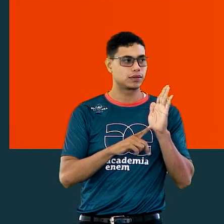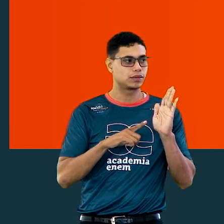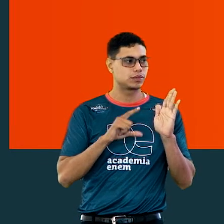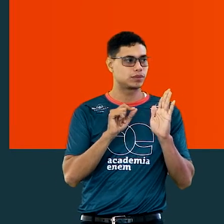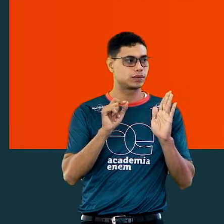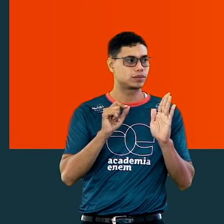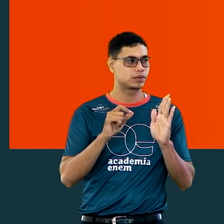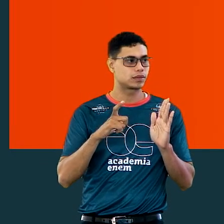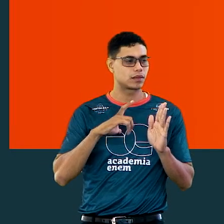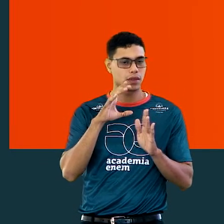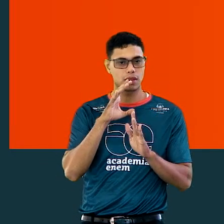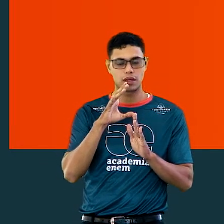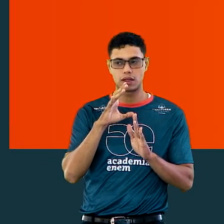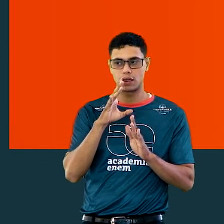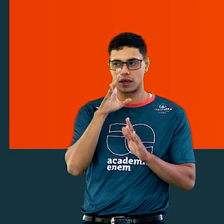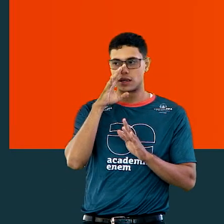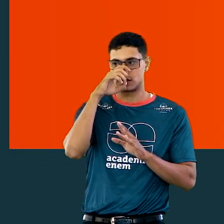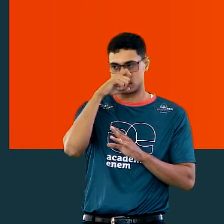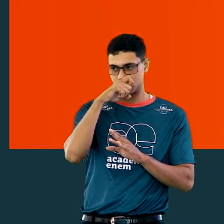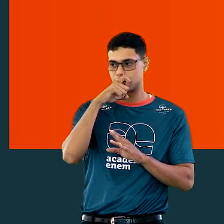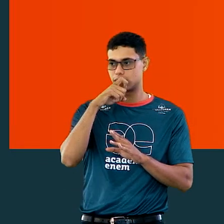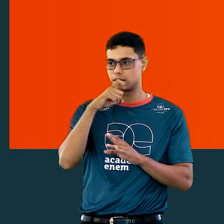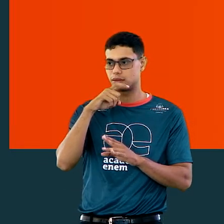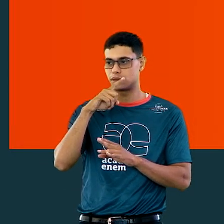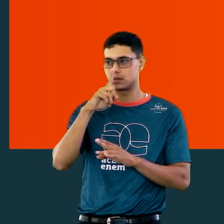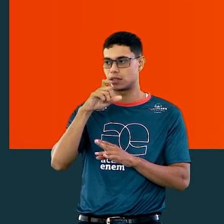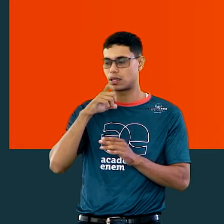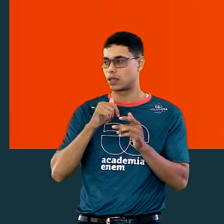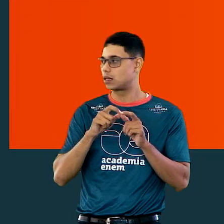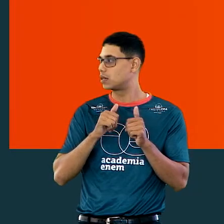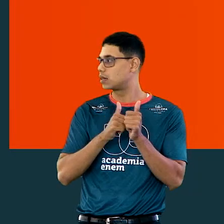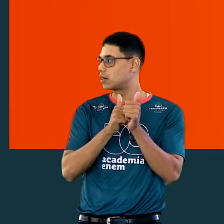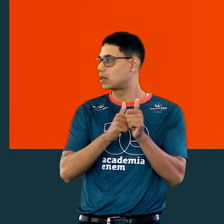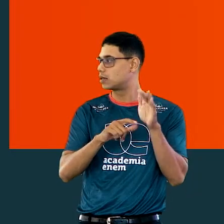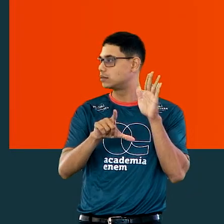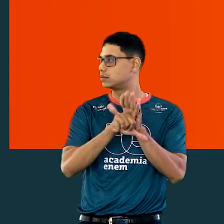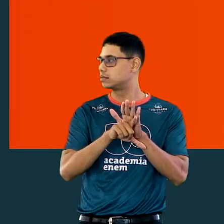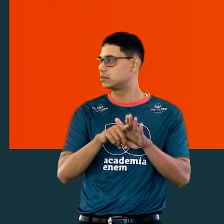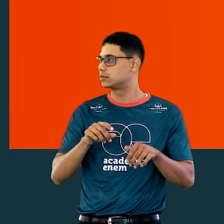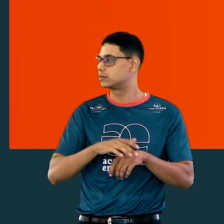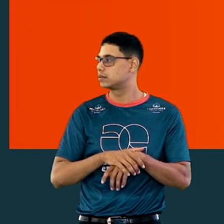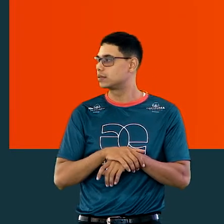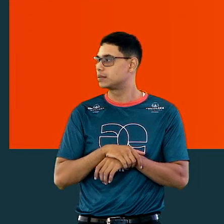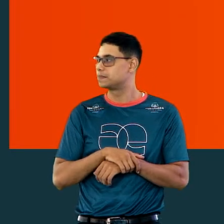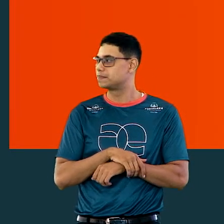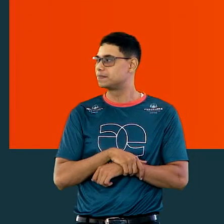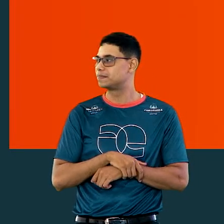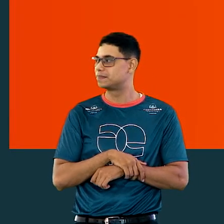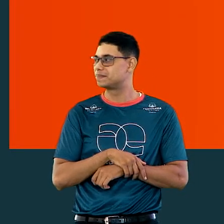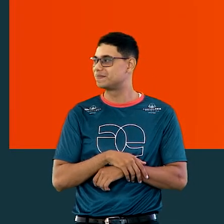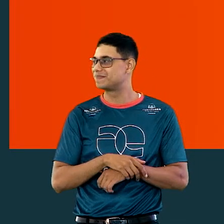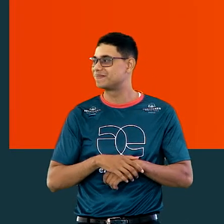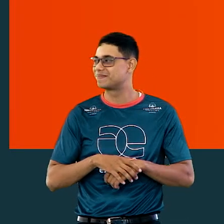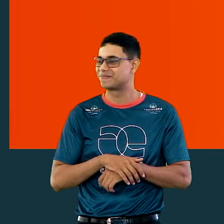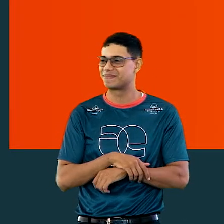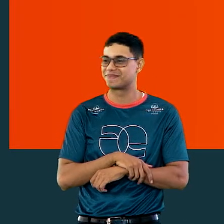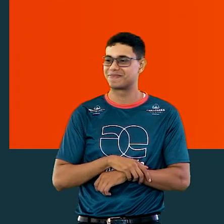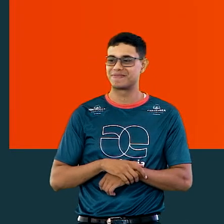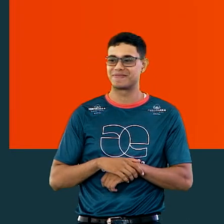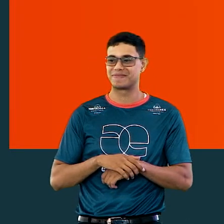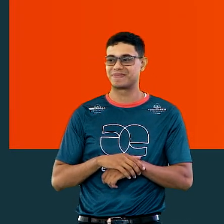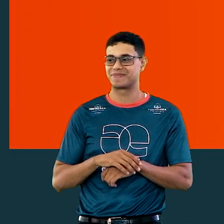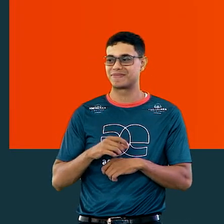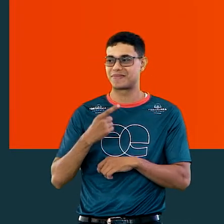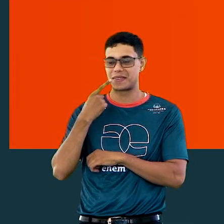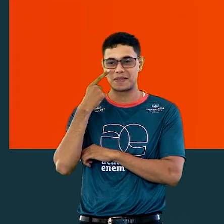as resistências das vias seguem a lei de Ohm. Não foi eu que inventei, não. Foi o texto que disse. E